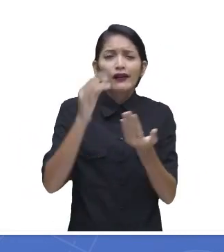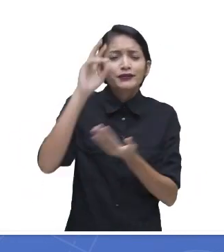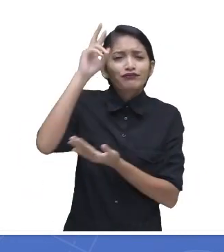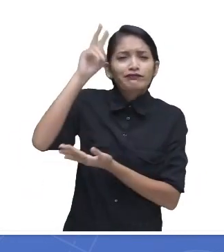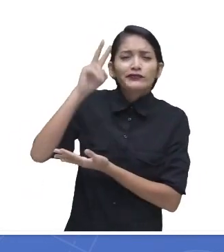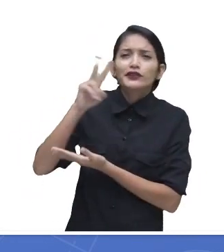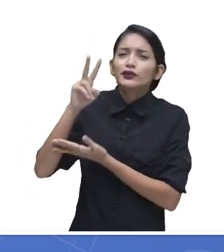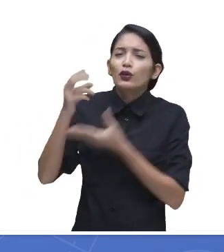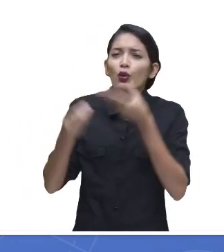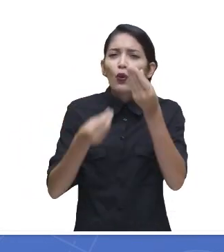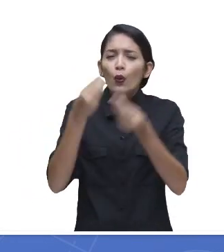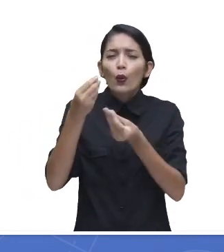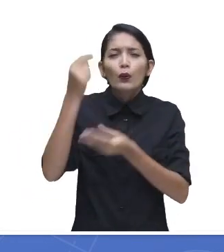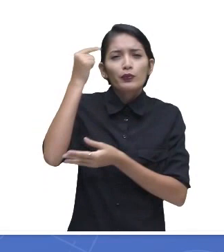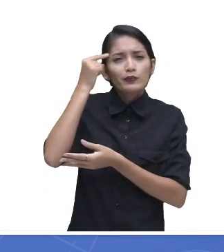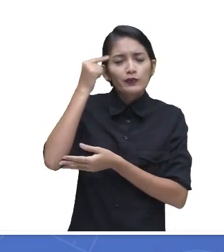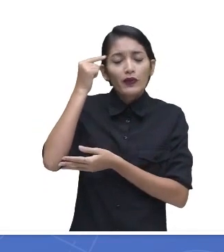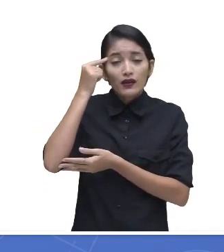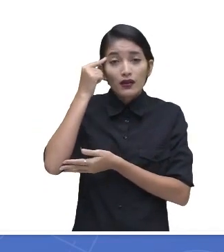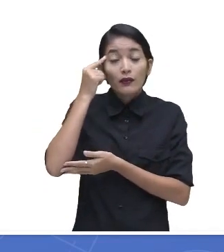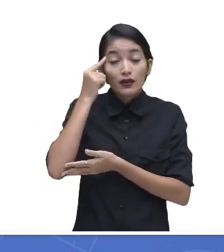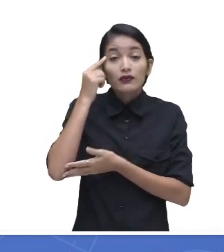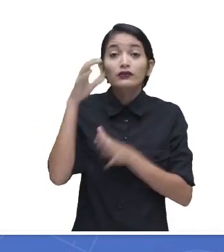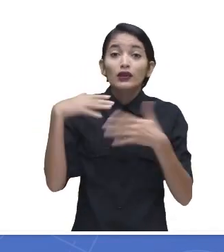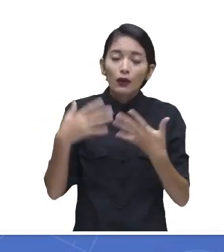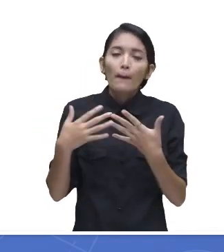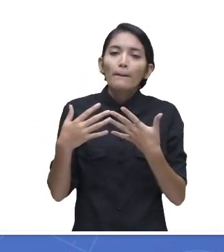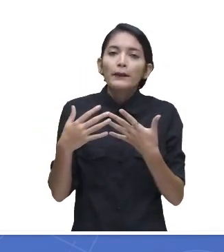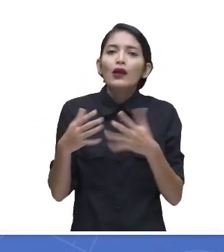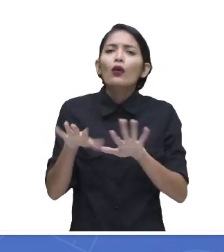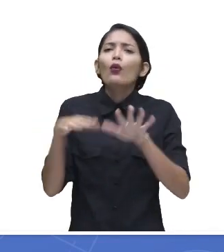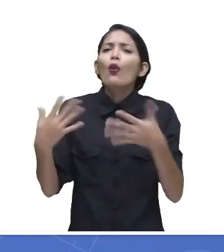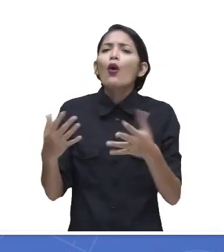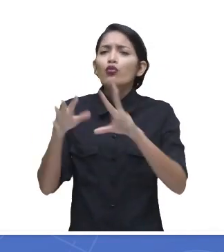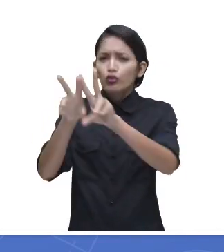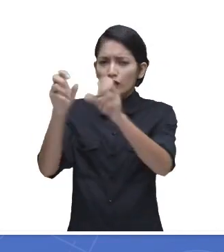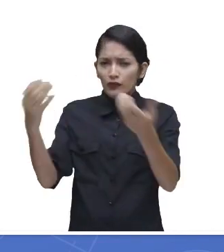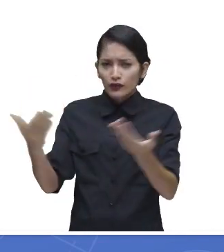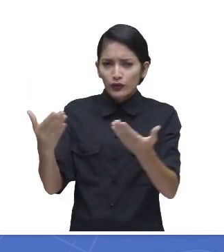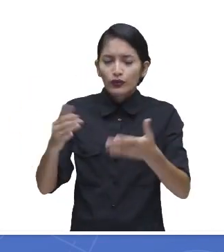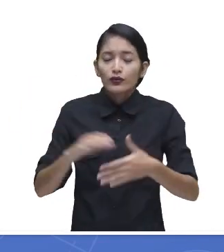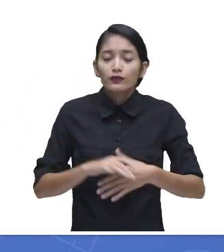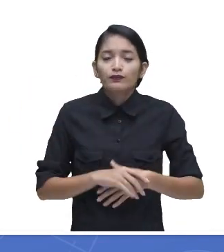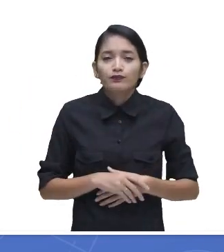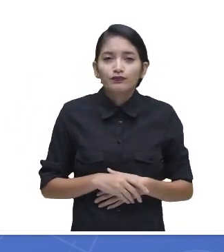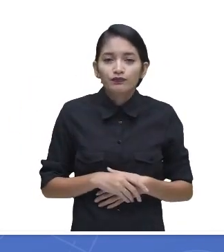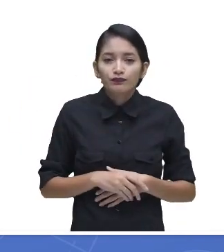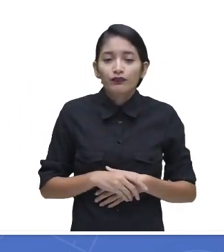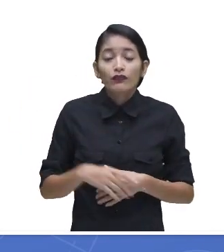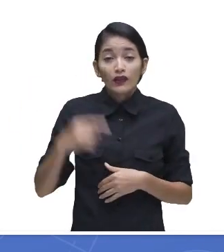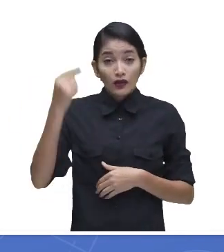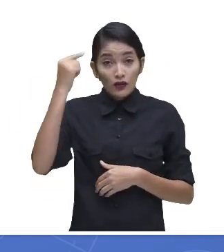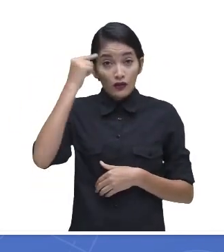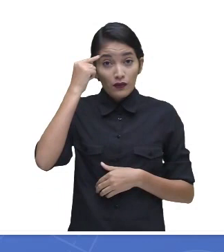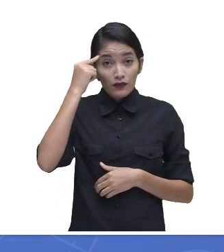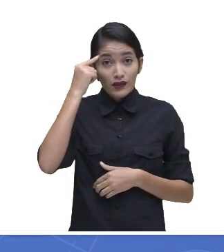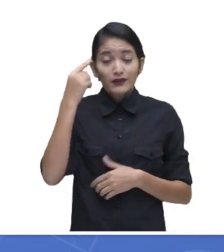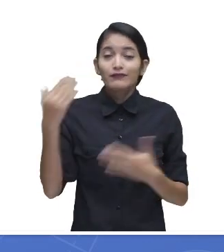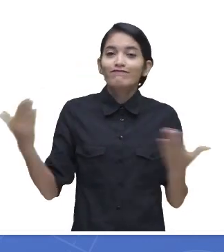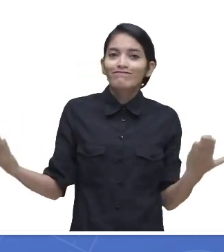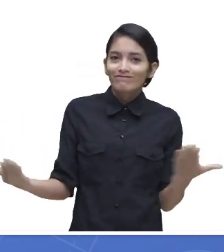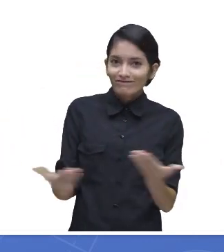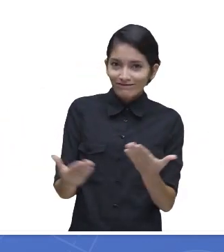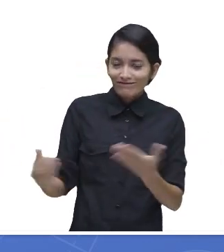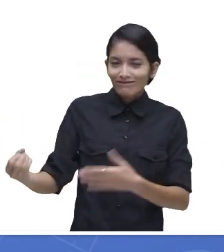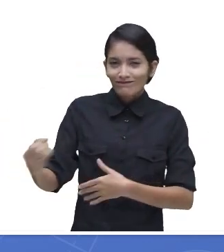pensamento. E isso tudo a gente vai ver no seguinte tema que nós vamos estudar hoje, ó. O pensamento moderno.